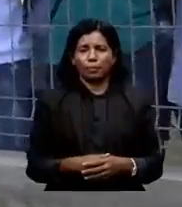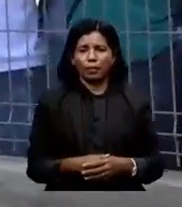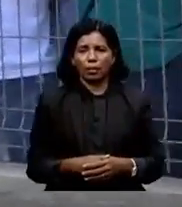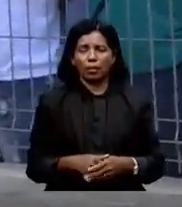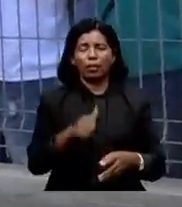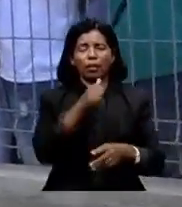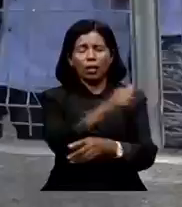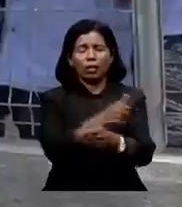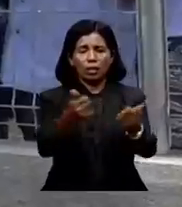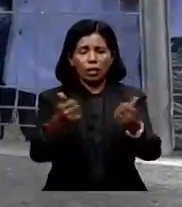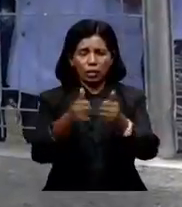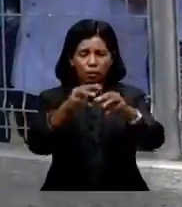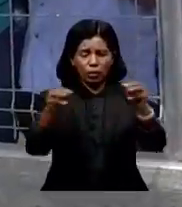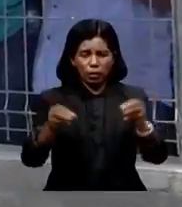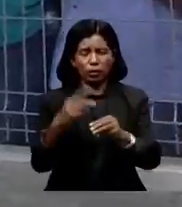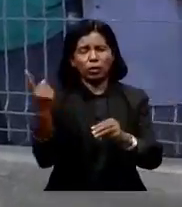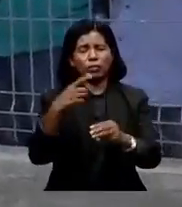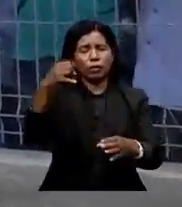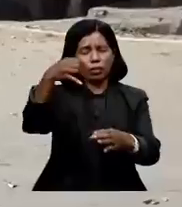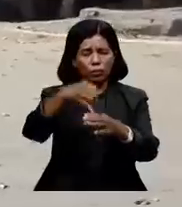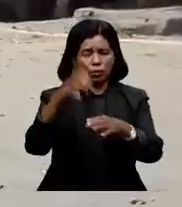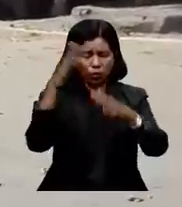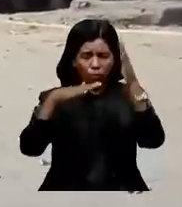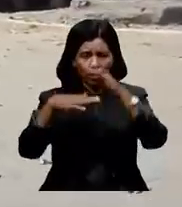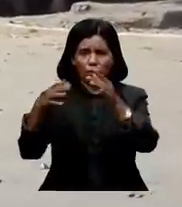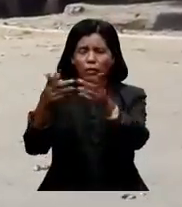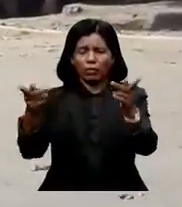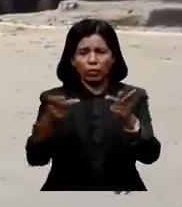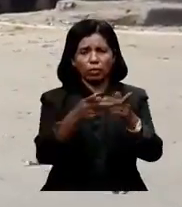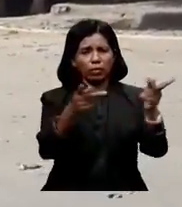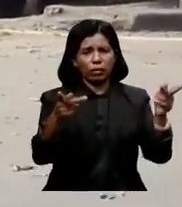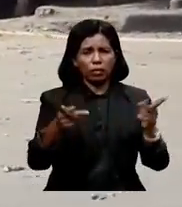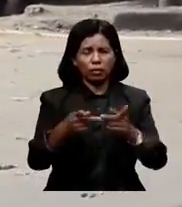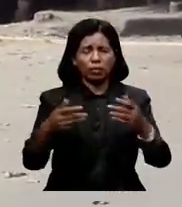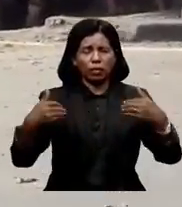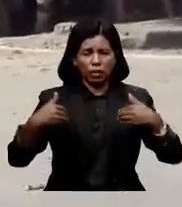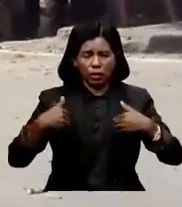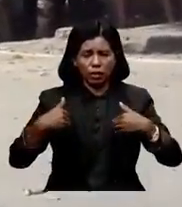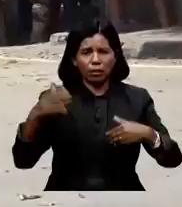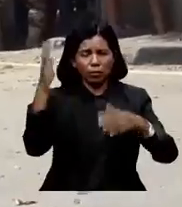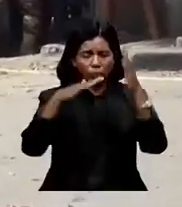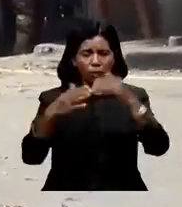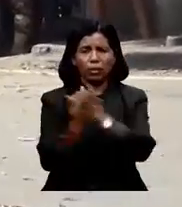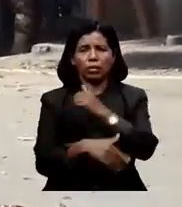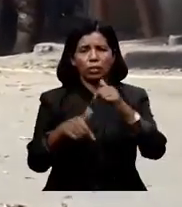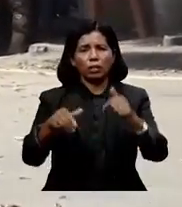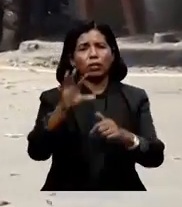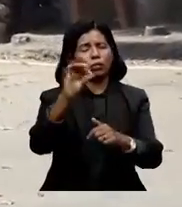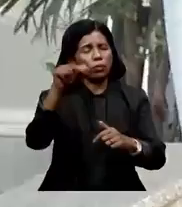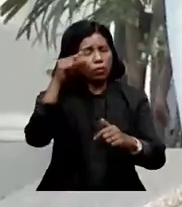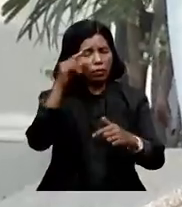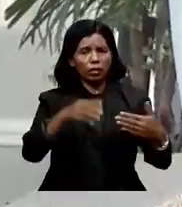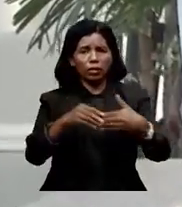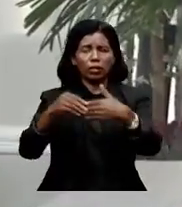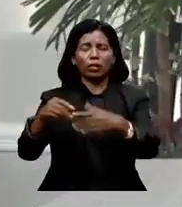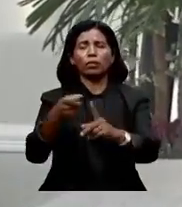artes marciais no rituais, sempre envolve conflito e a fatin-fatin, onde a moço instabilidade e relar. No governo, na lidera russa